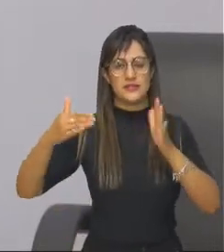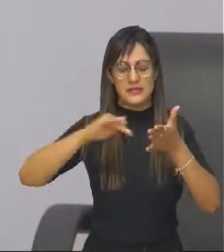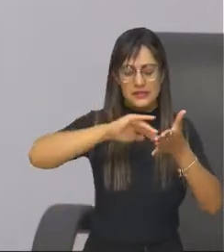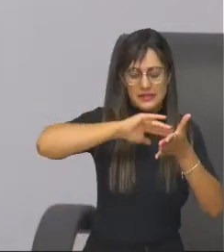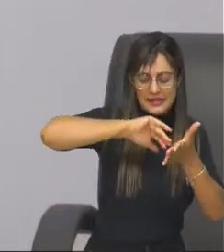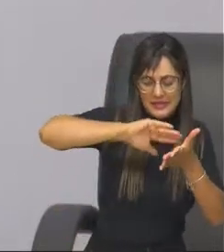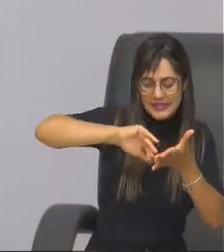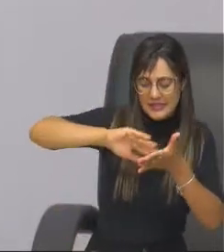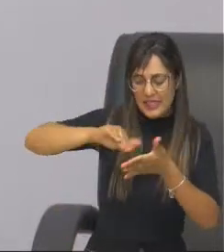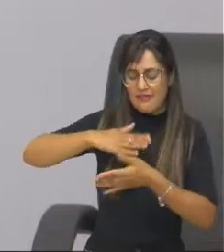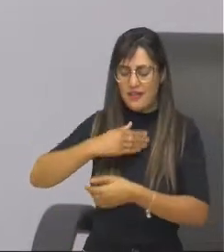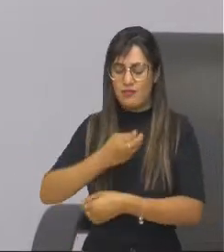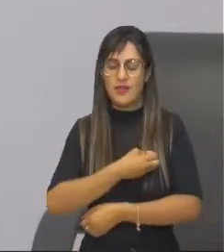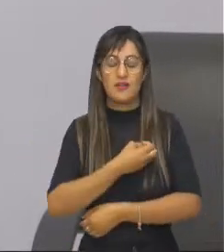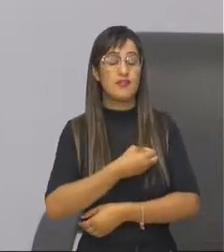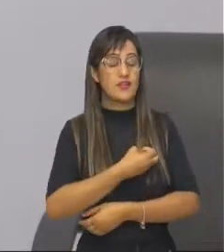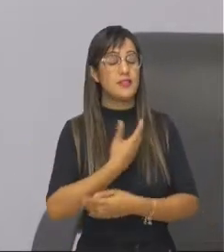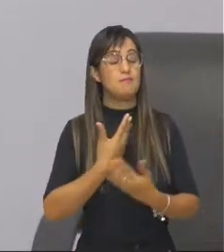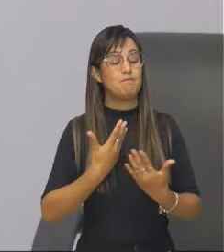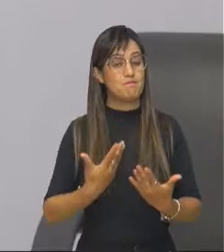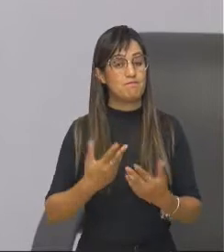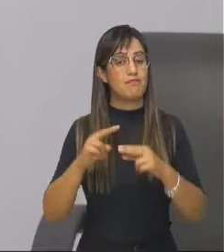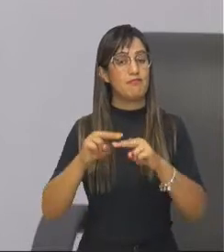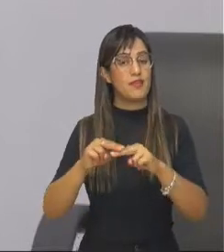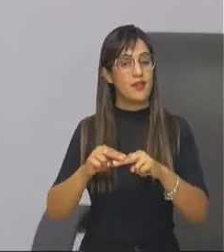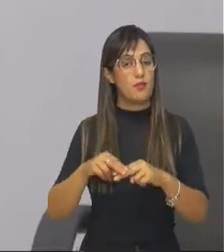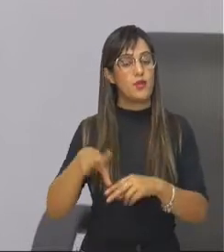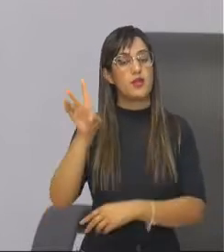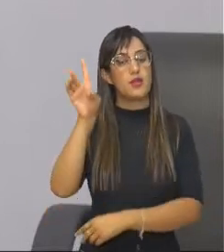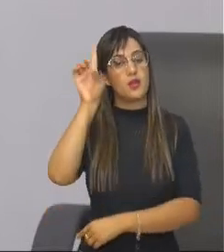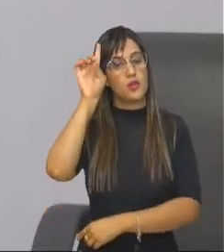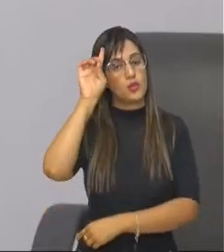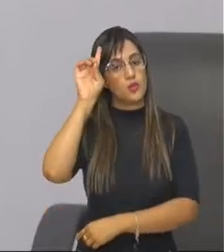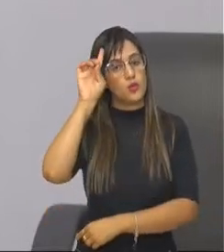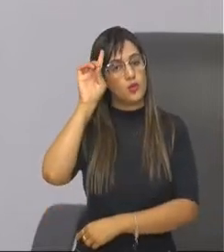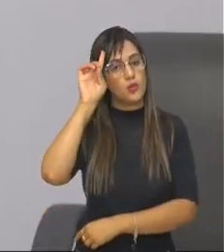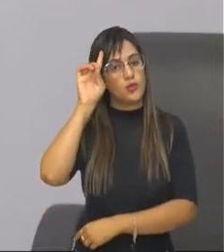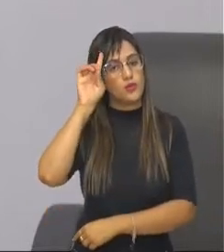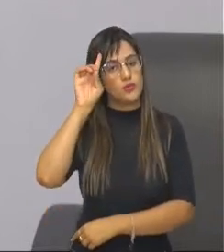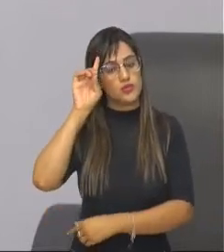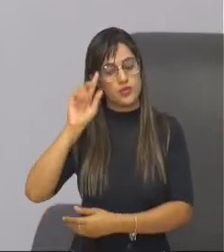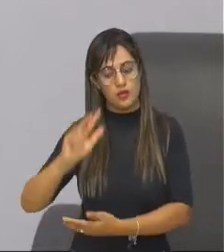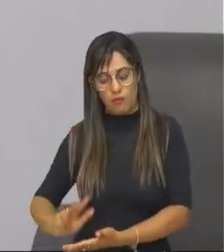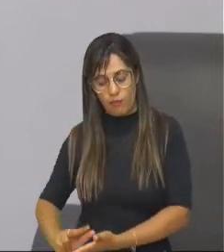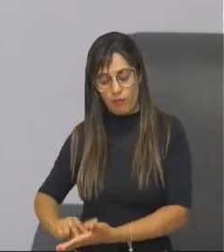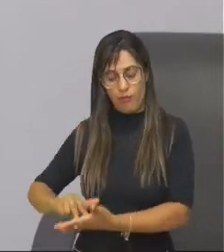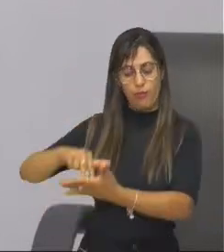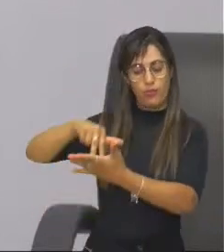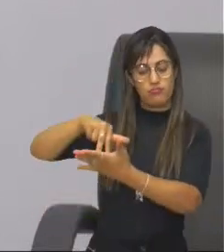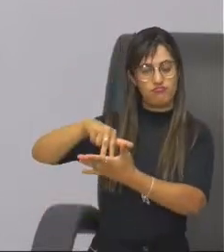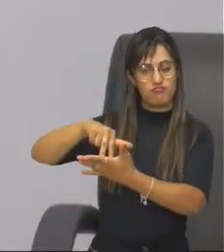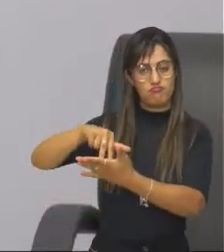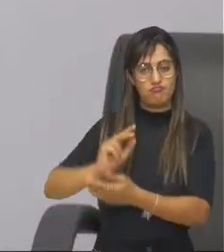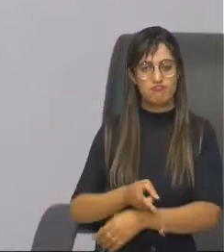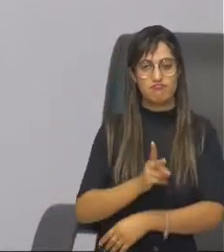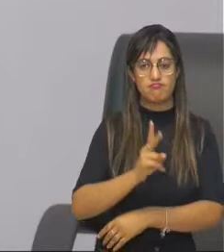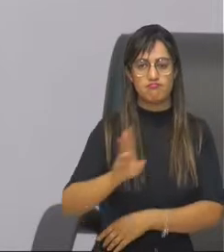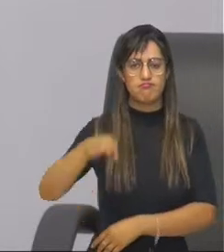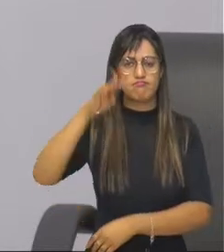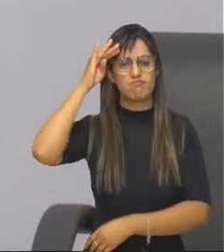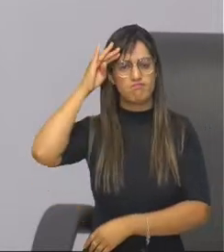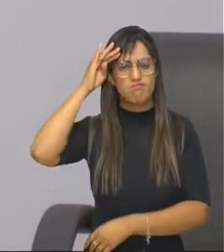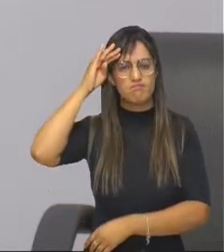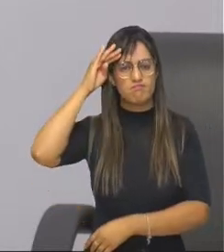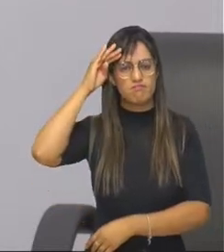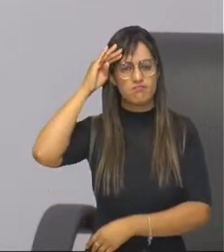de mim, dói demais. E é por isso que todo dia eu me levanto e eu continuo na militância, porque eu não aceito mais perder meus